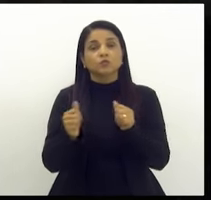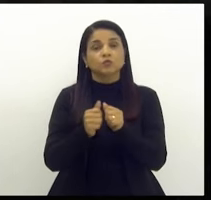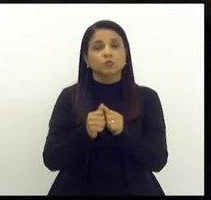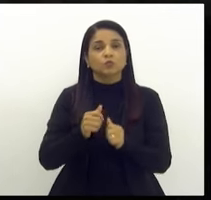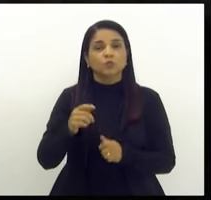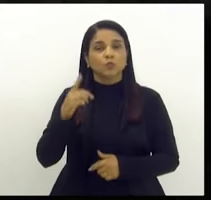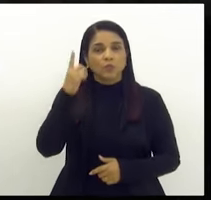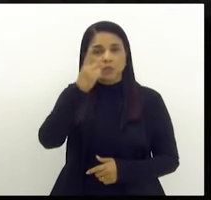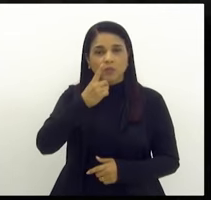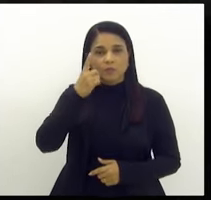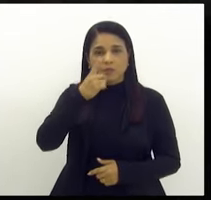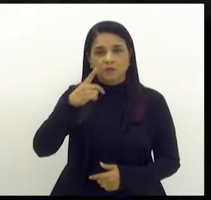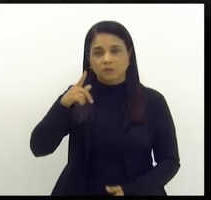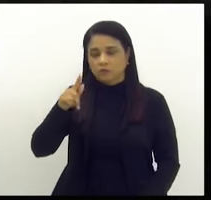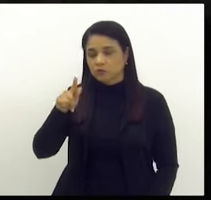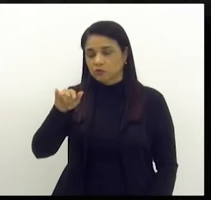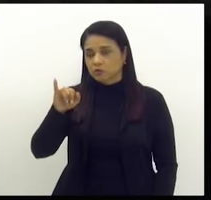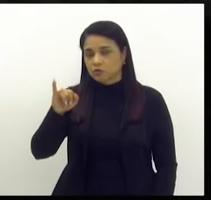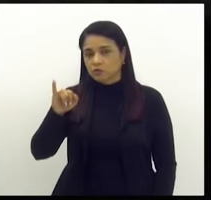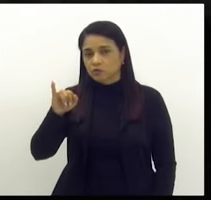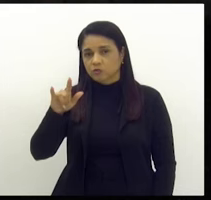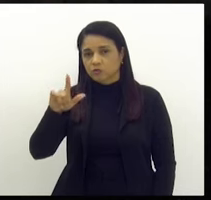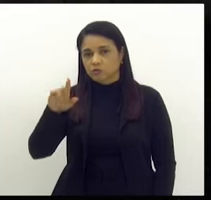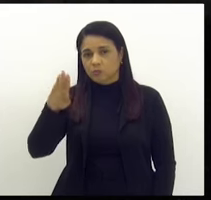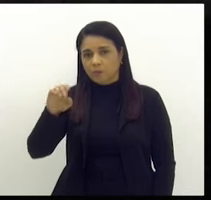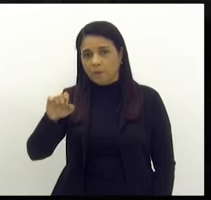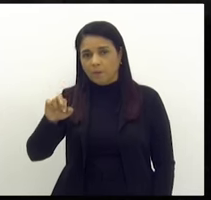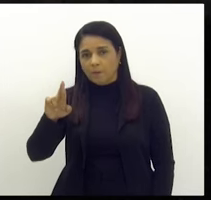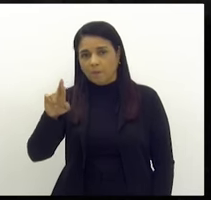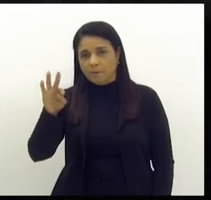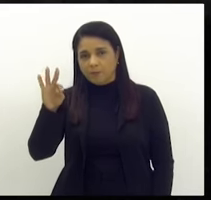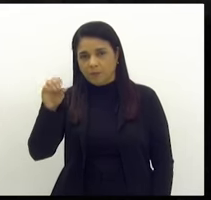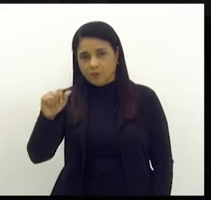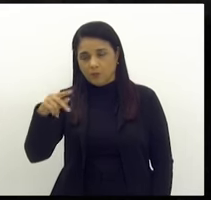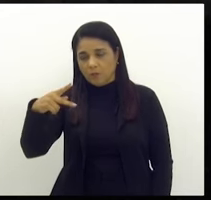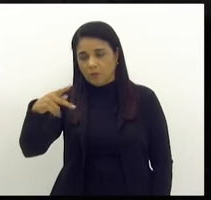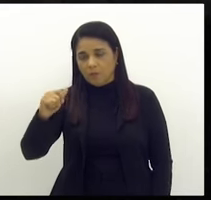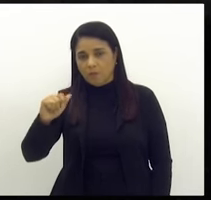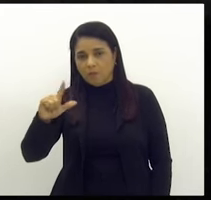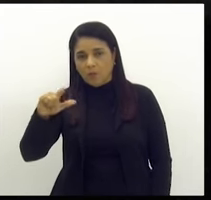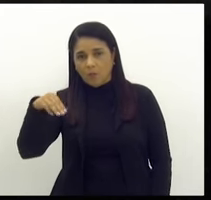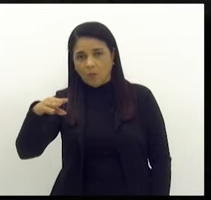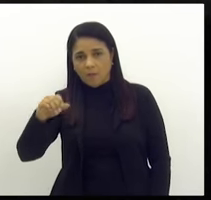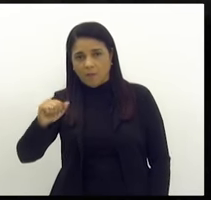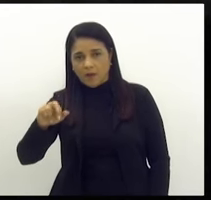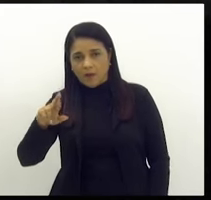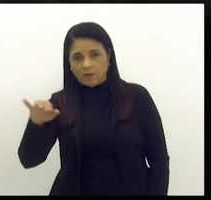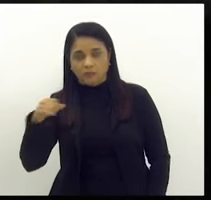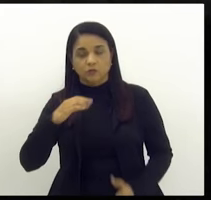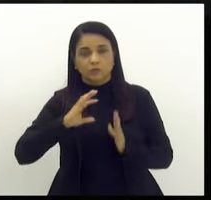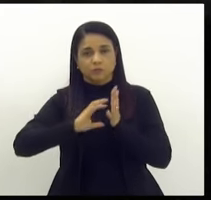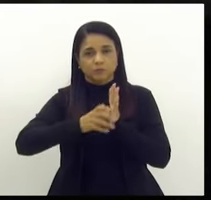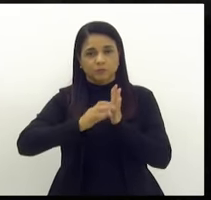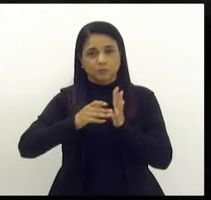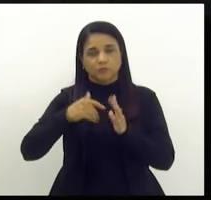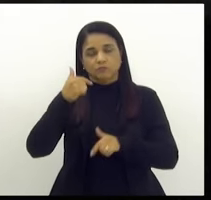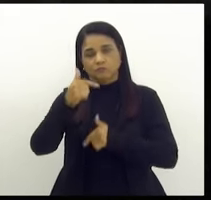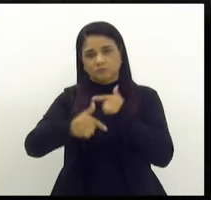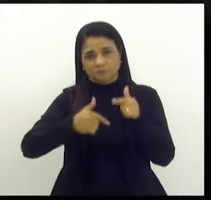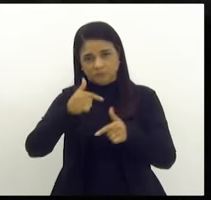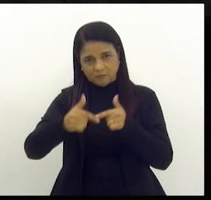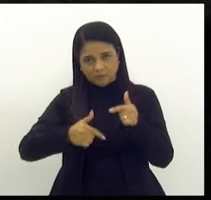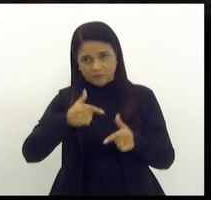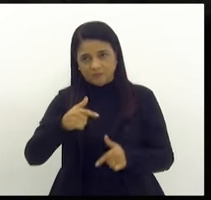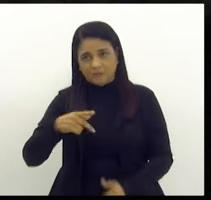Gilberto Palmares quando foi meu companheiro do partido dos trabalhadores quando criamos esse